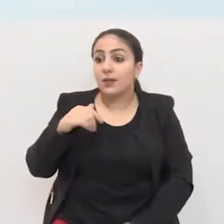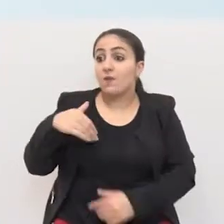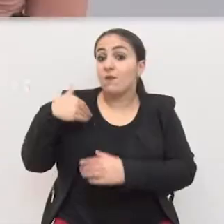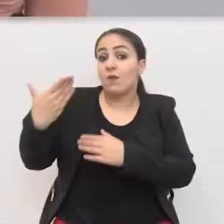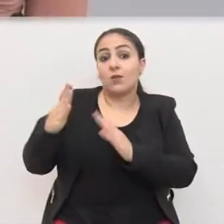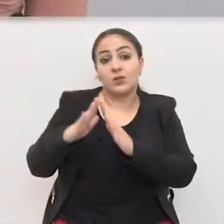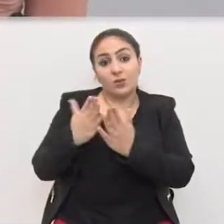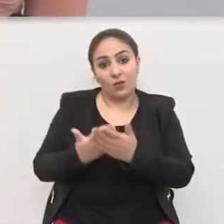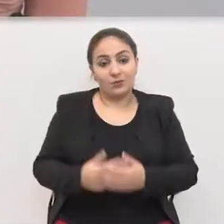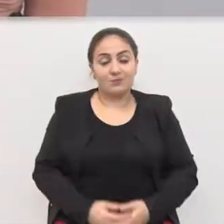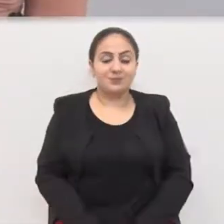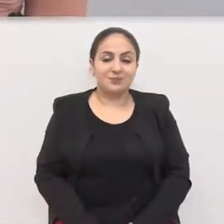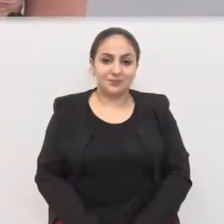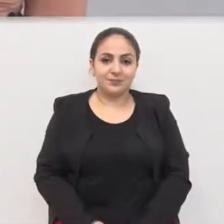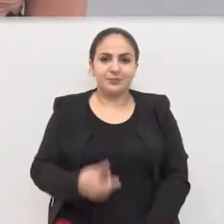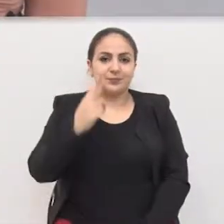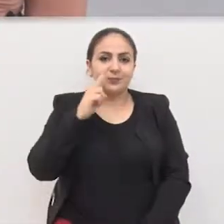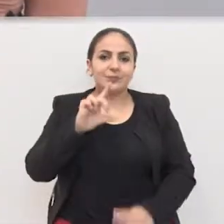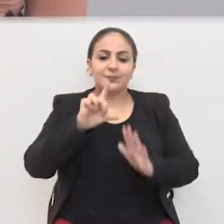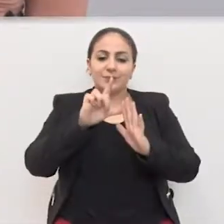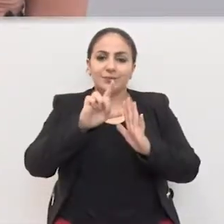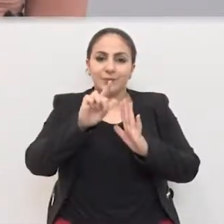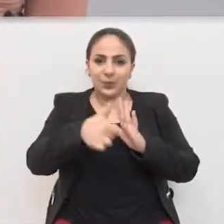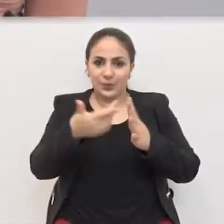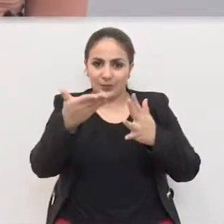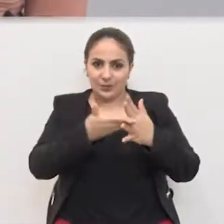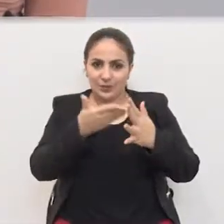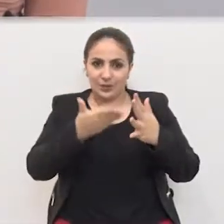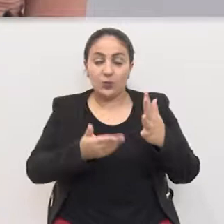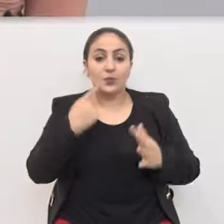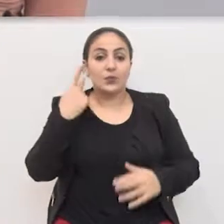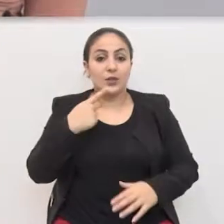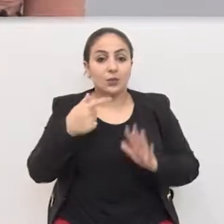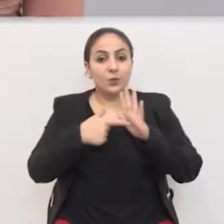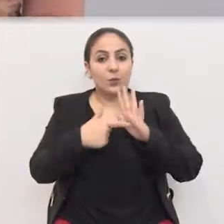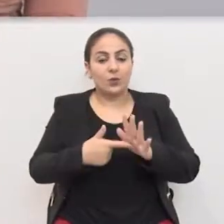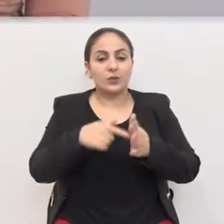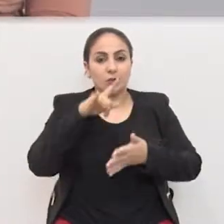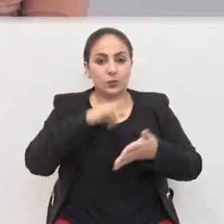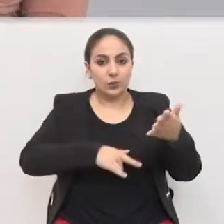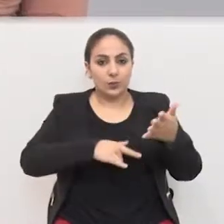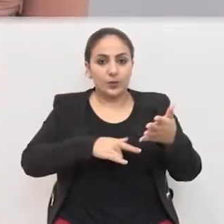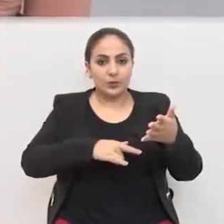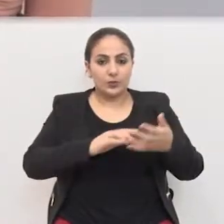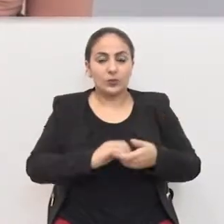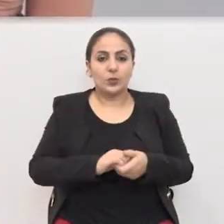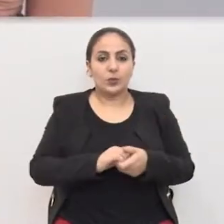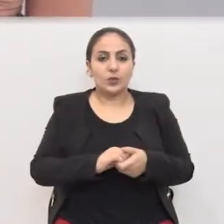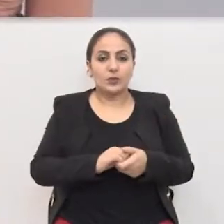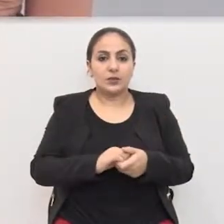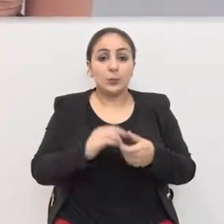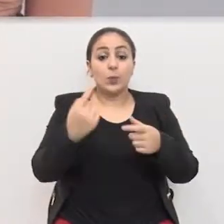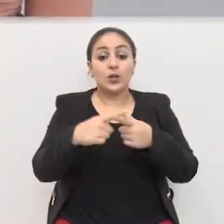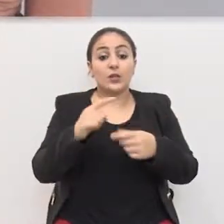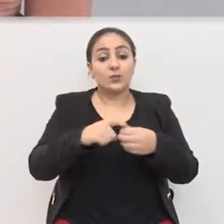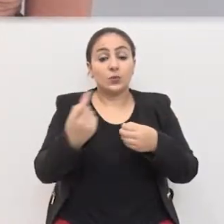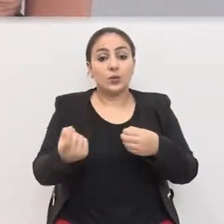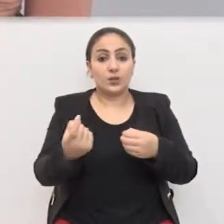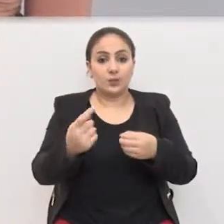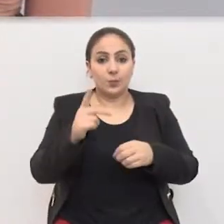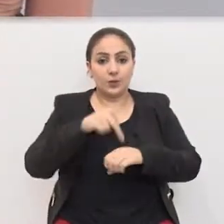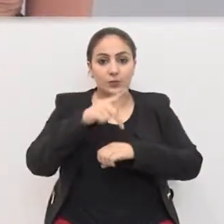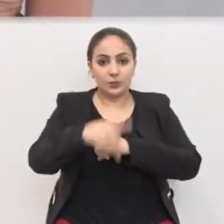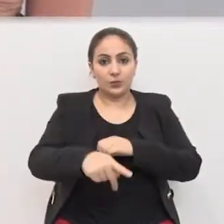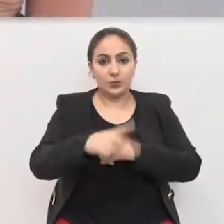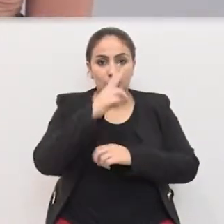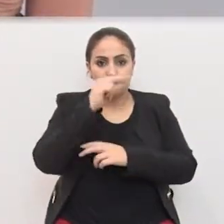fora da escola. E veja depois do intervalo. Parlamentar apresenta documento de repúdio à eliminação do Passo Fundo Futsal